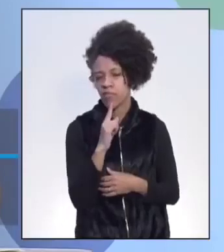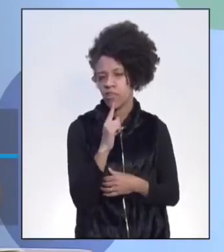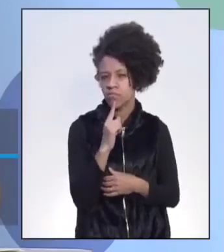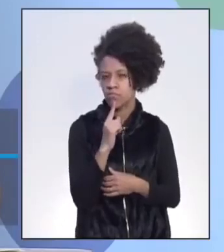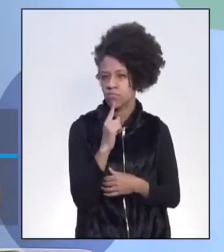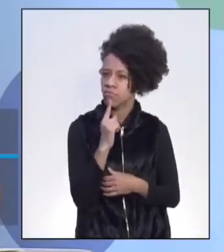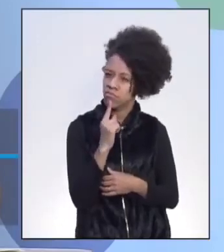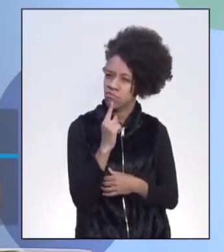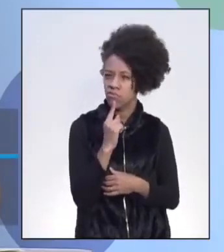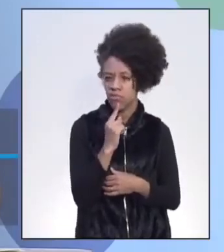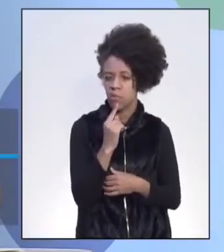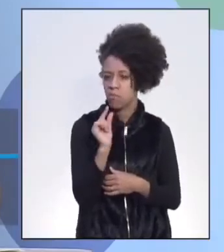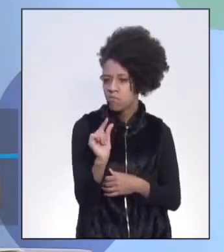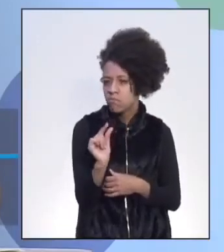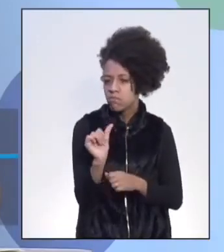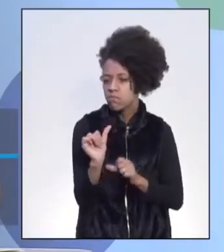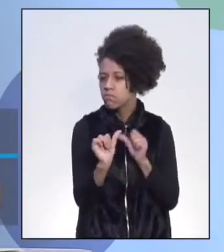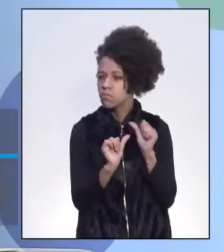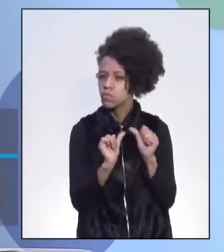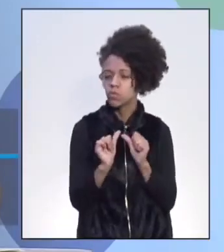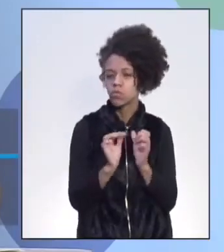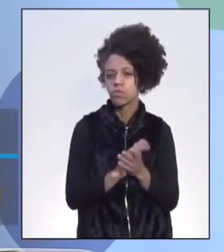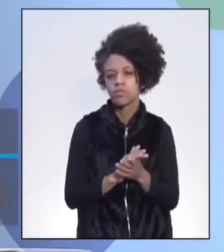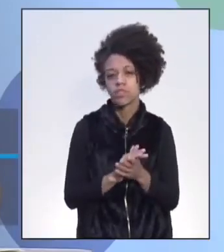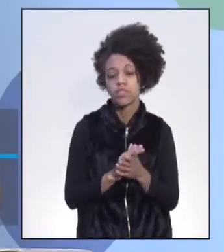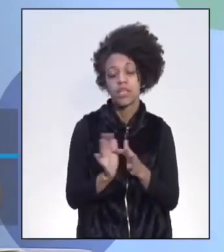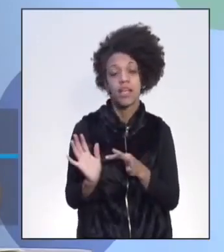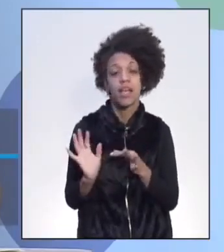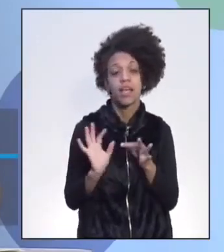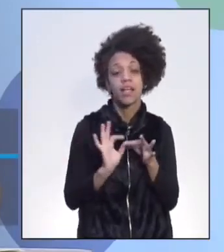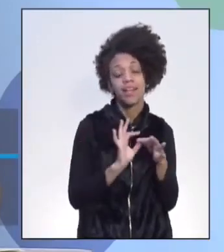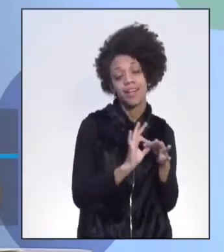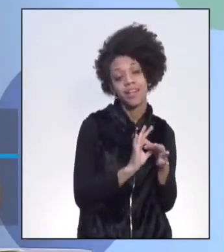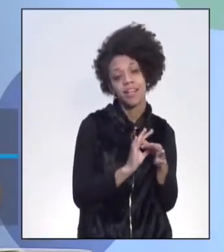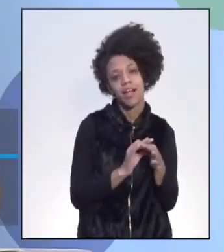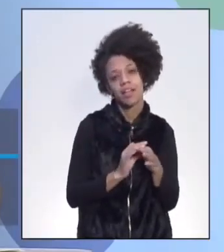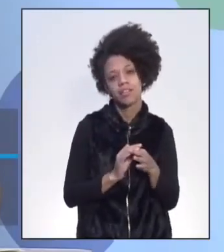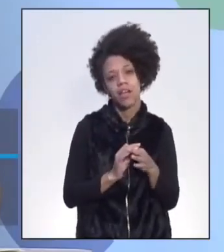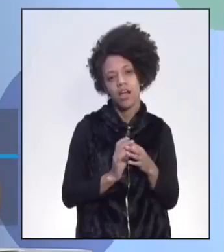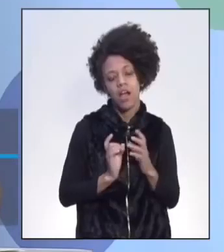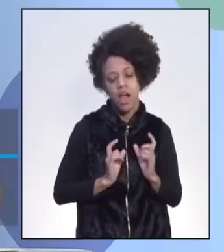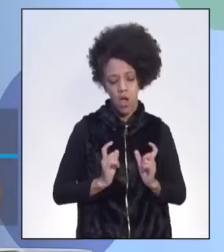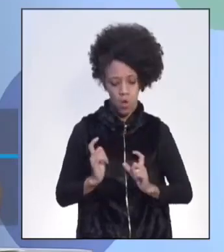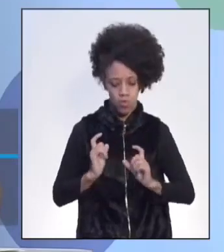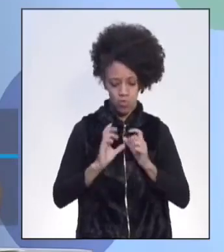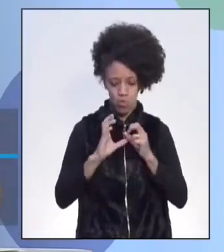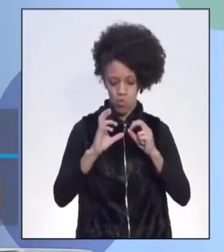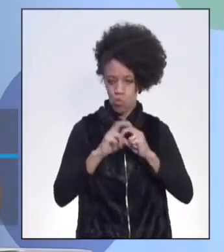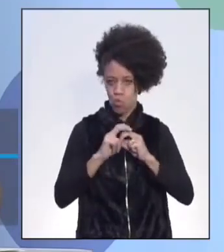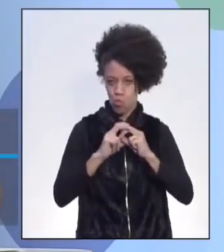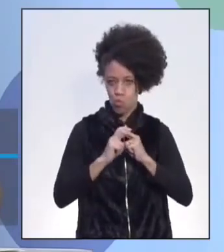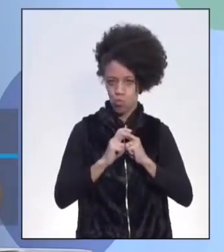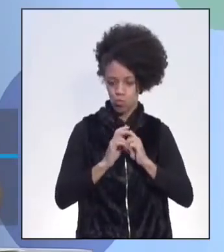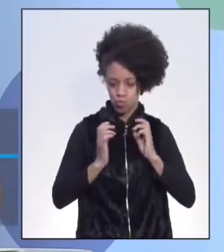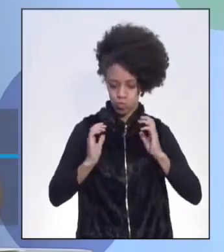escreveu uma pequena variação, glândula que é ligada aos órgãos internos, né?